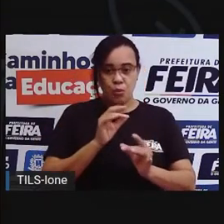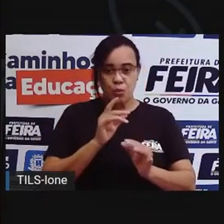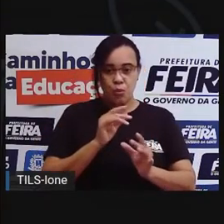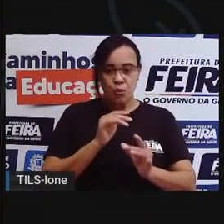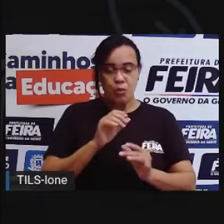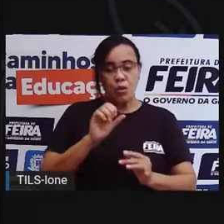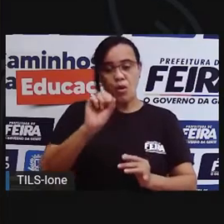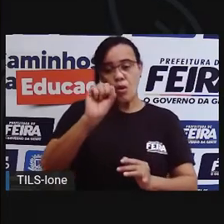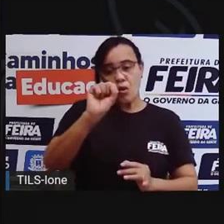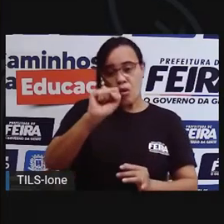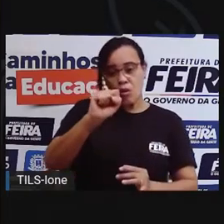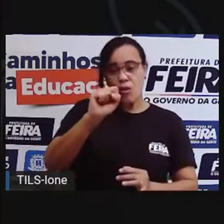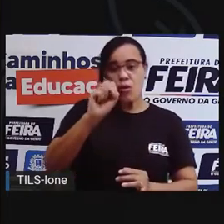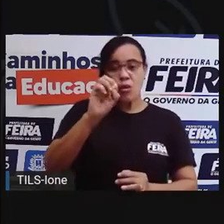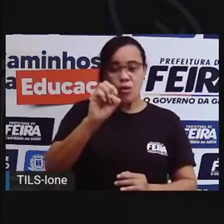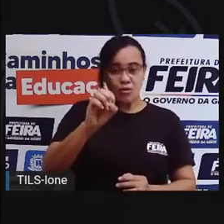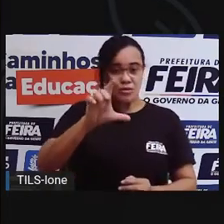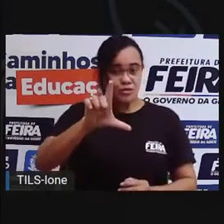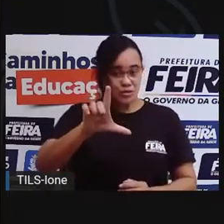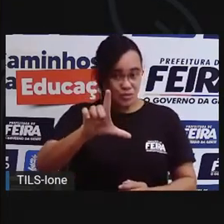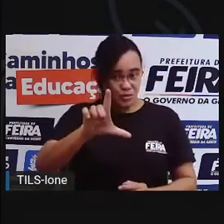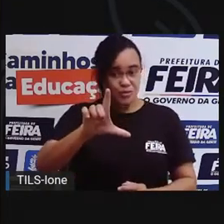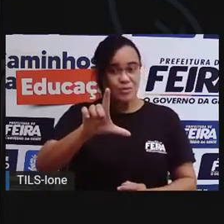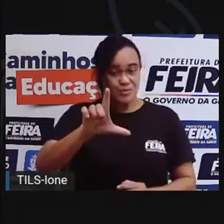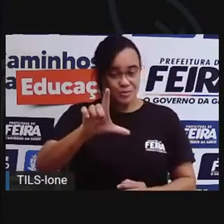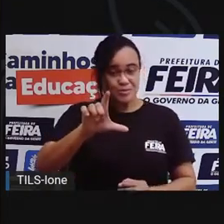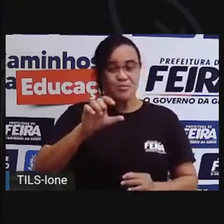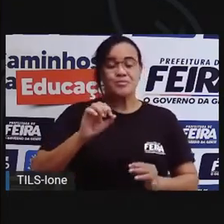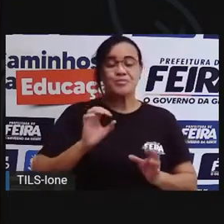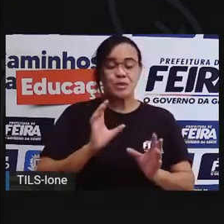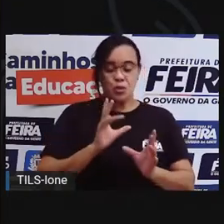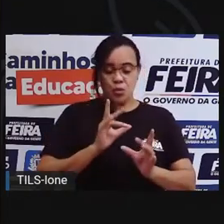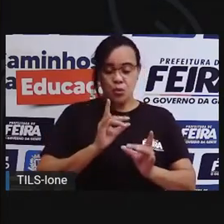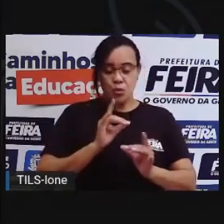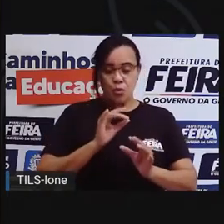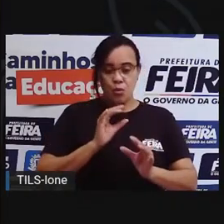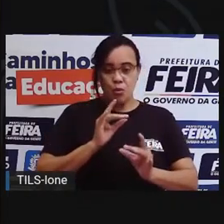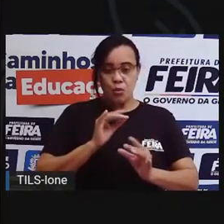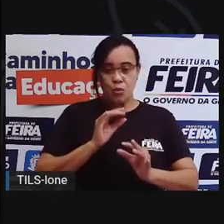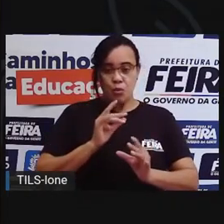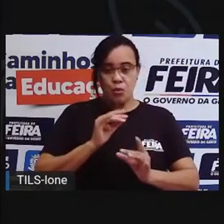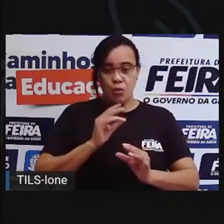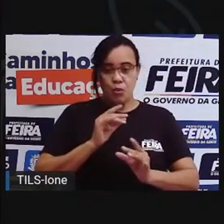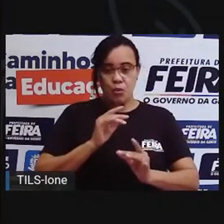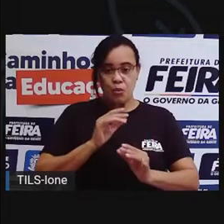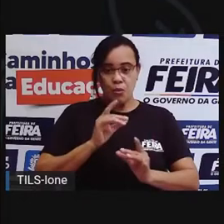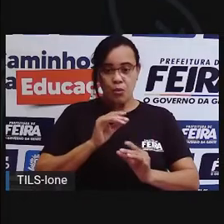Sol, som,